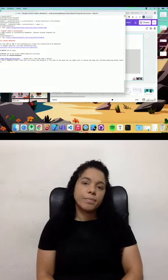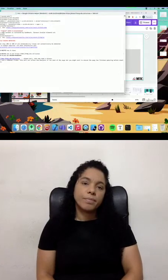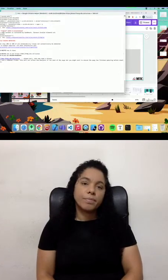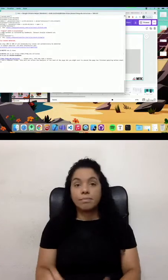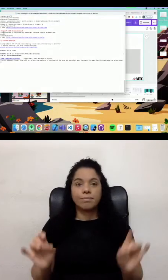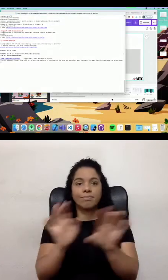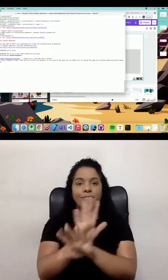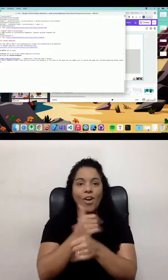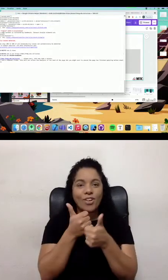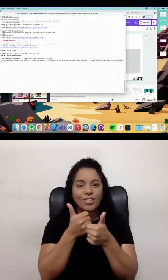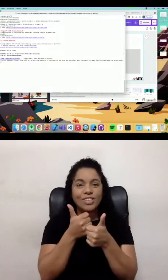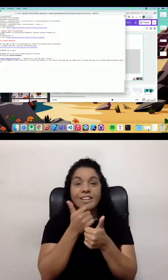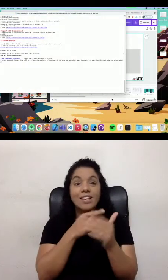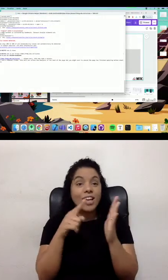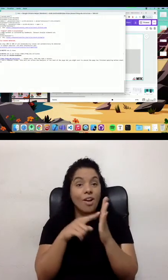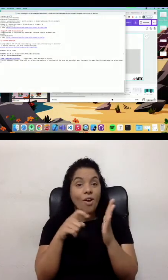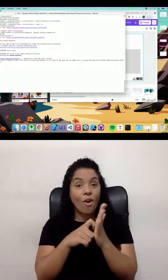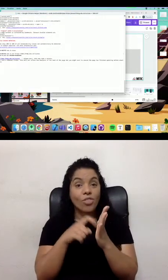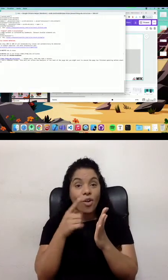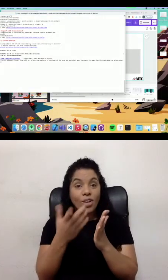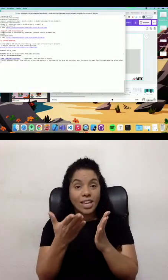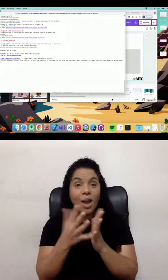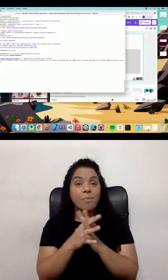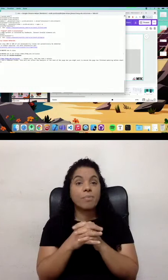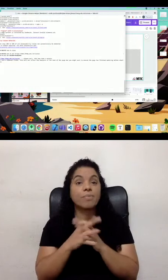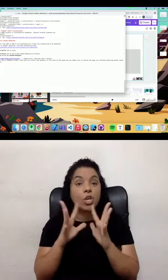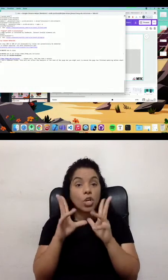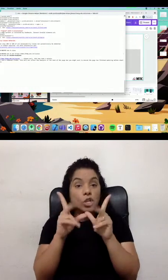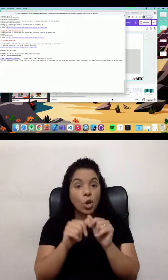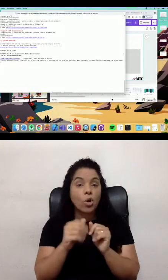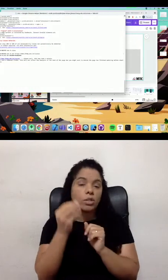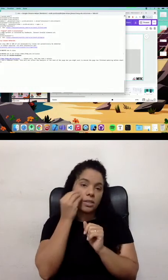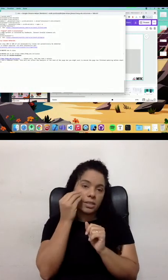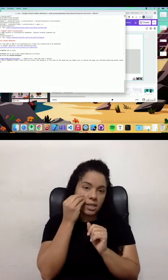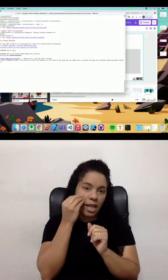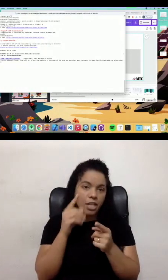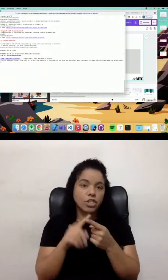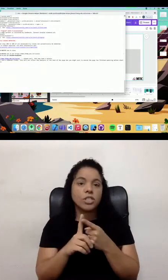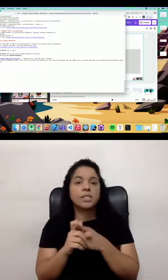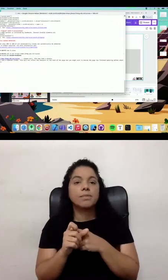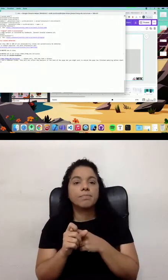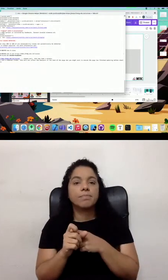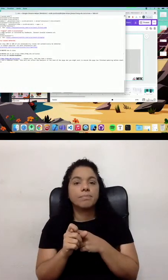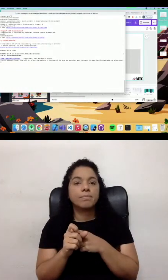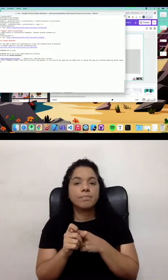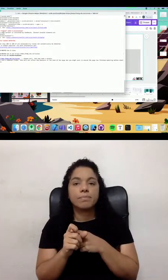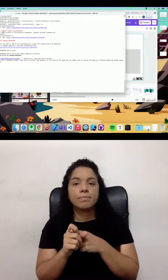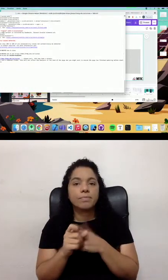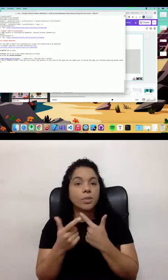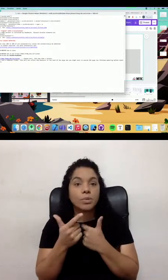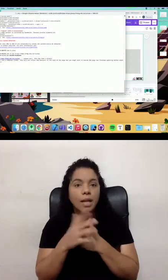Pronto. Ele rodou aqui todos esses testes. Deixa eu aumentar aqui,